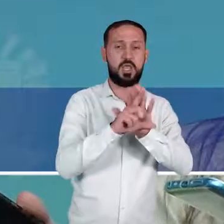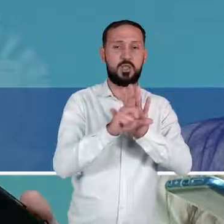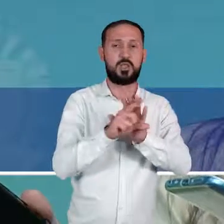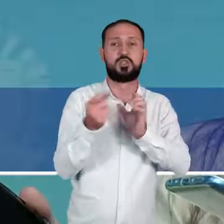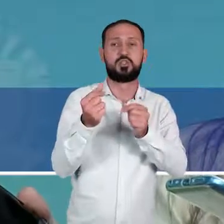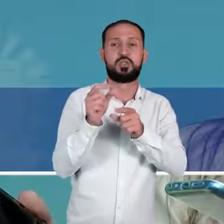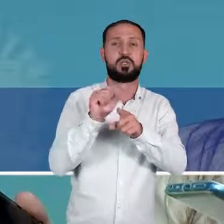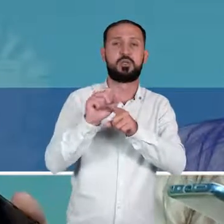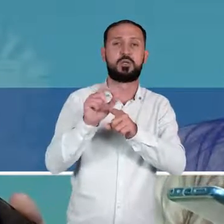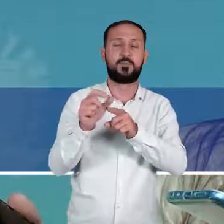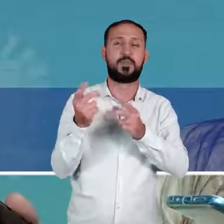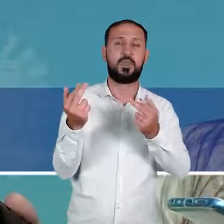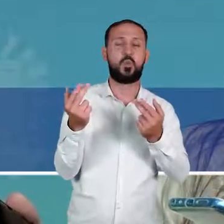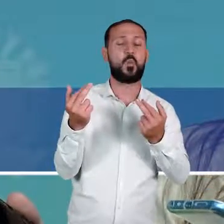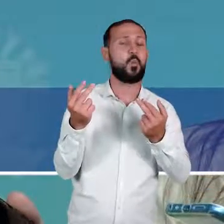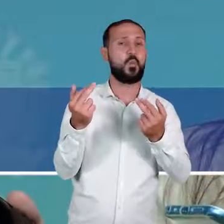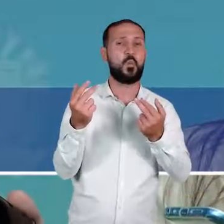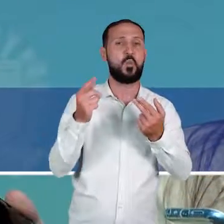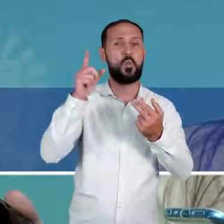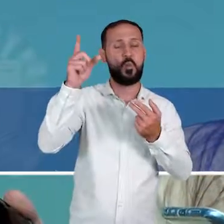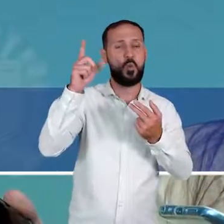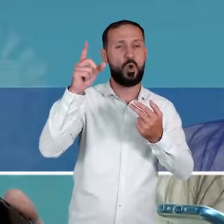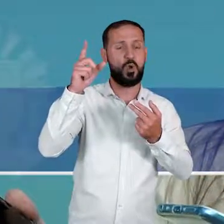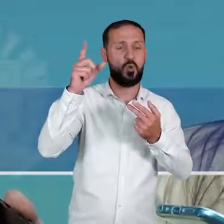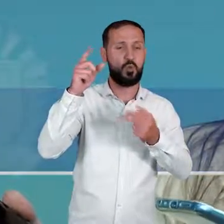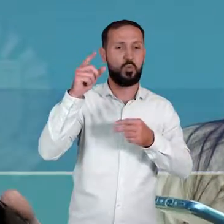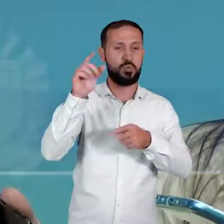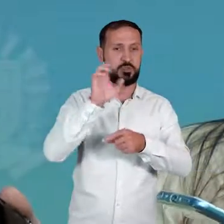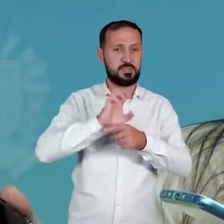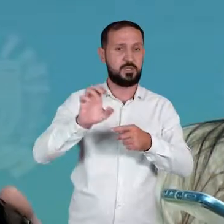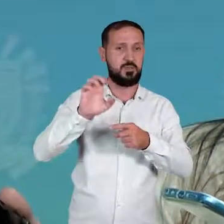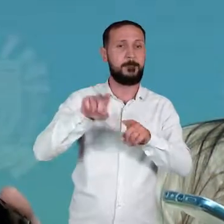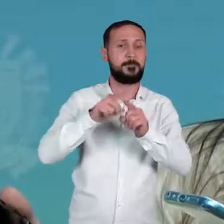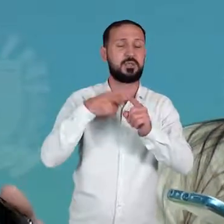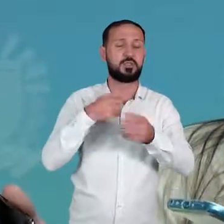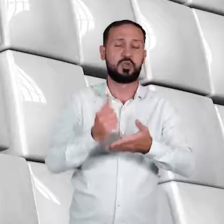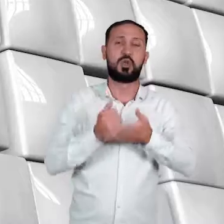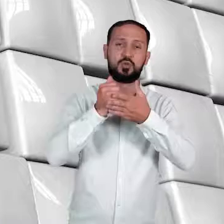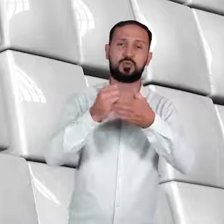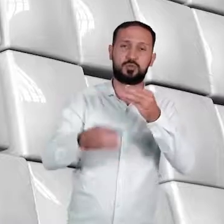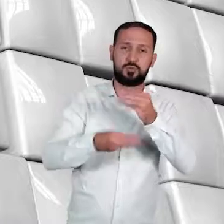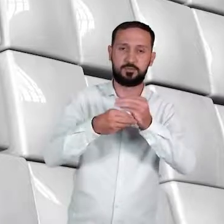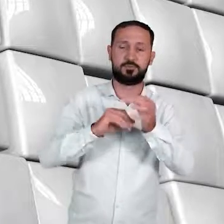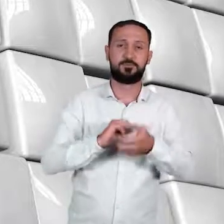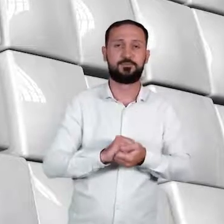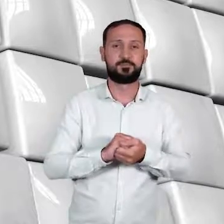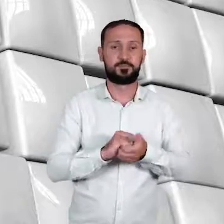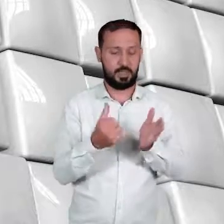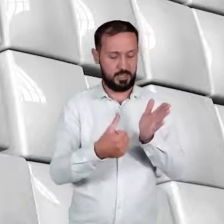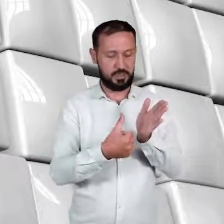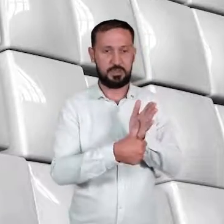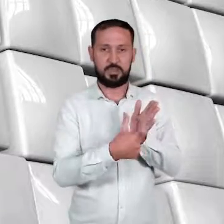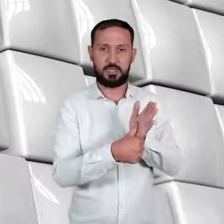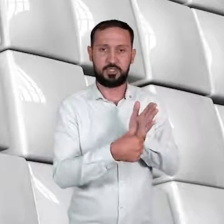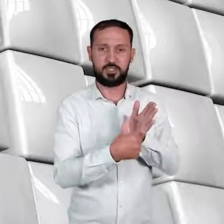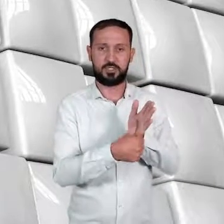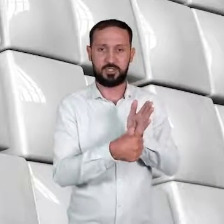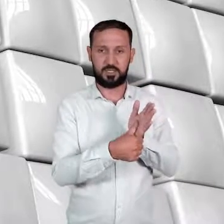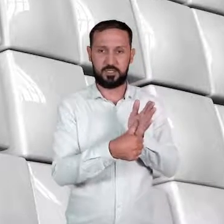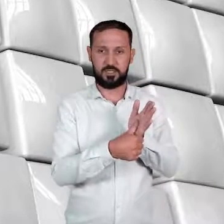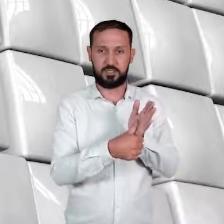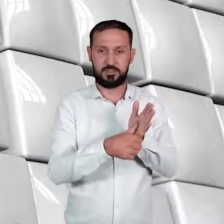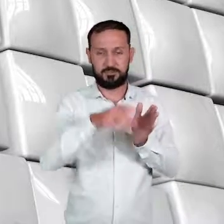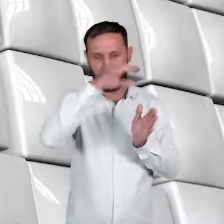questão tributária como deputados estaduais, mas a gente pode colaborar. Cédula de identidade